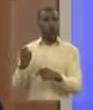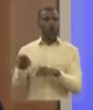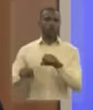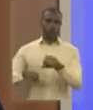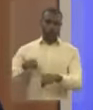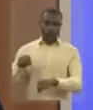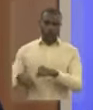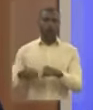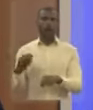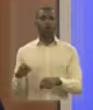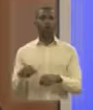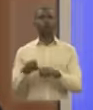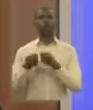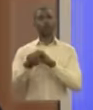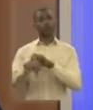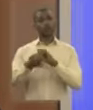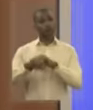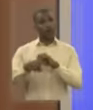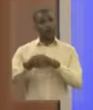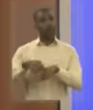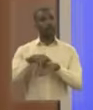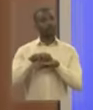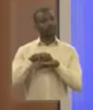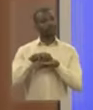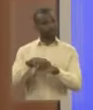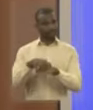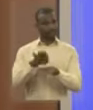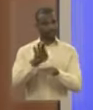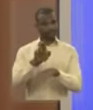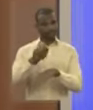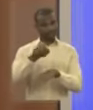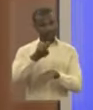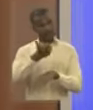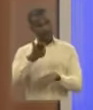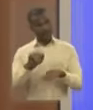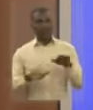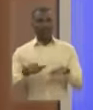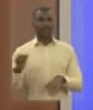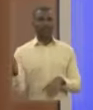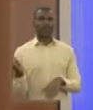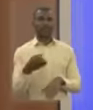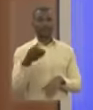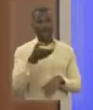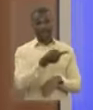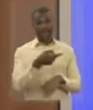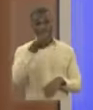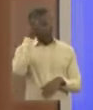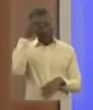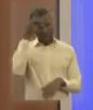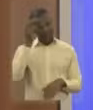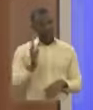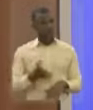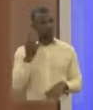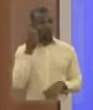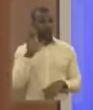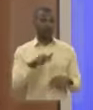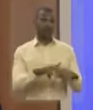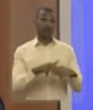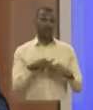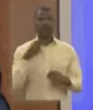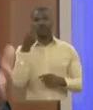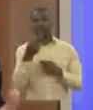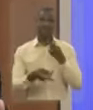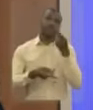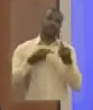ciclofaixa ou em campanha de Educação de trânsito e talvez o prefeito atual da nossa cidade não saiba disso e por isso tá falando